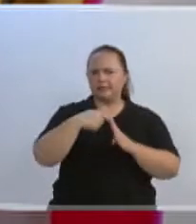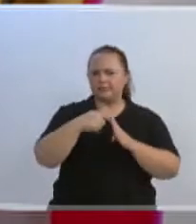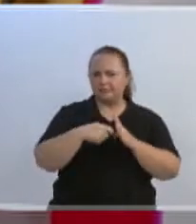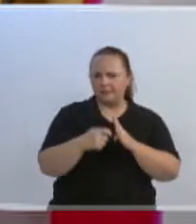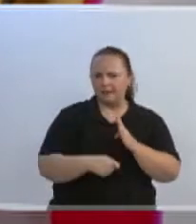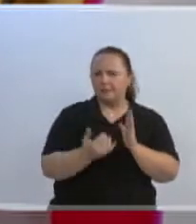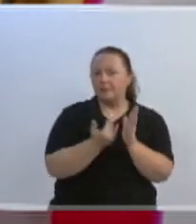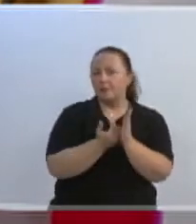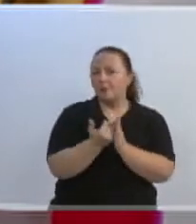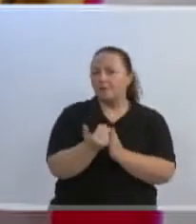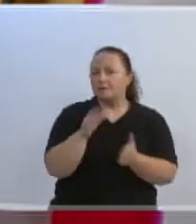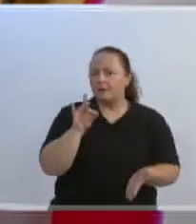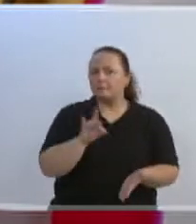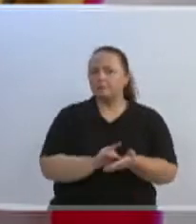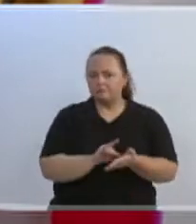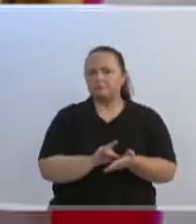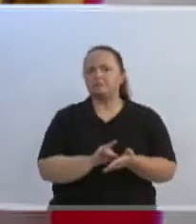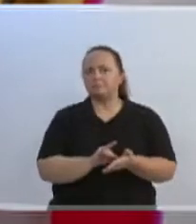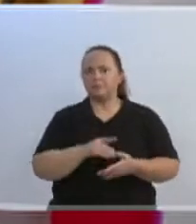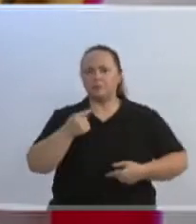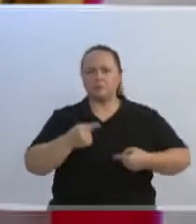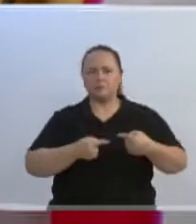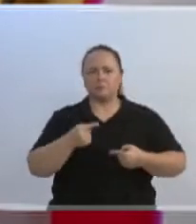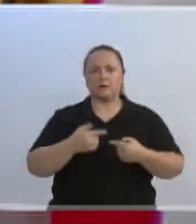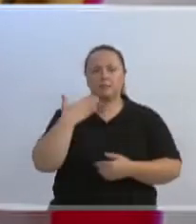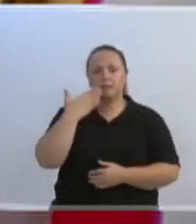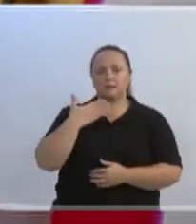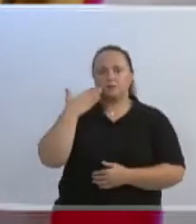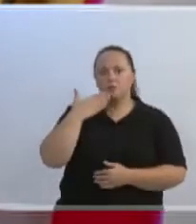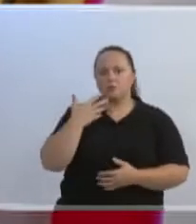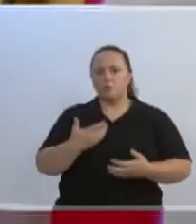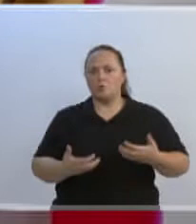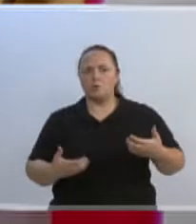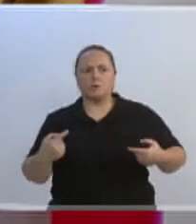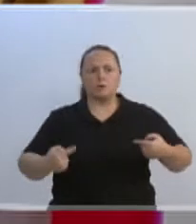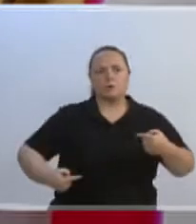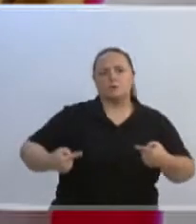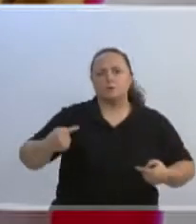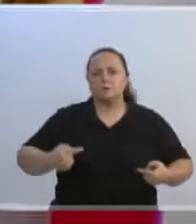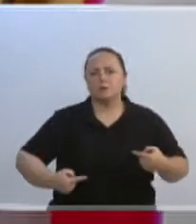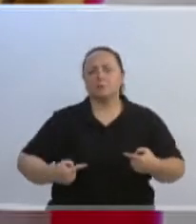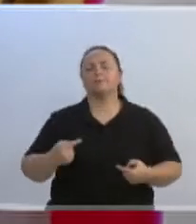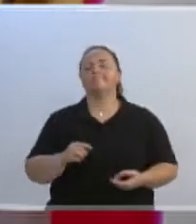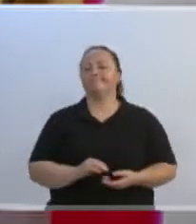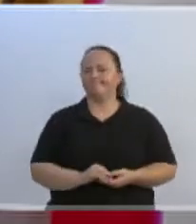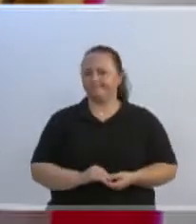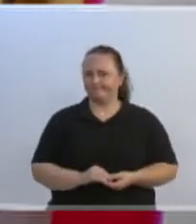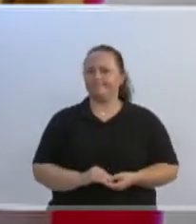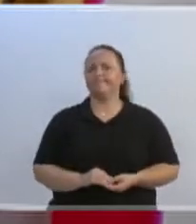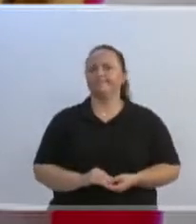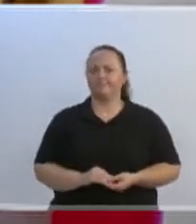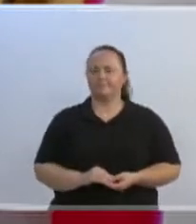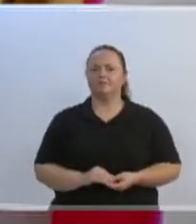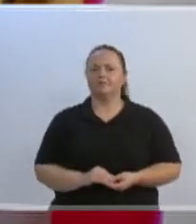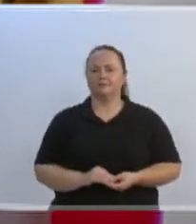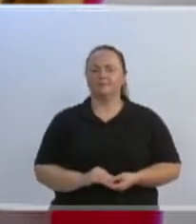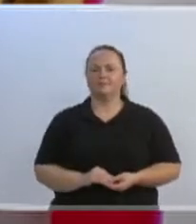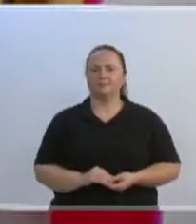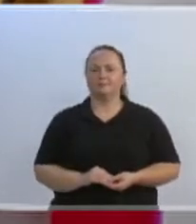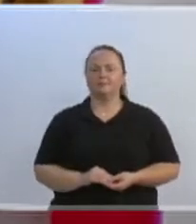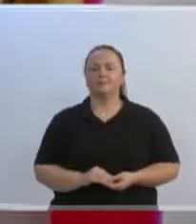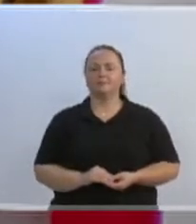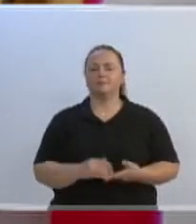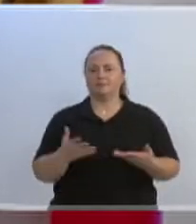a ter, né, vereadora Deno, discursos mais acelerados, né? Ou que seja, de uma forma